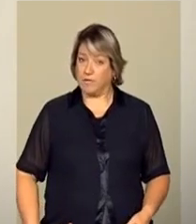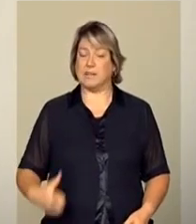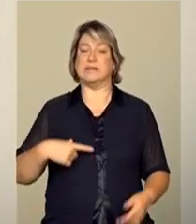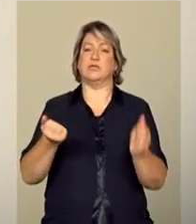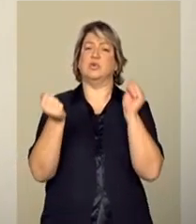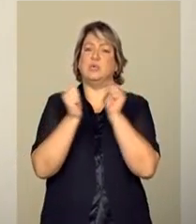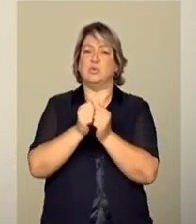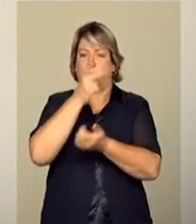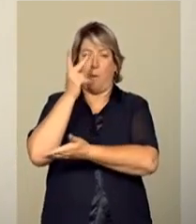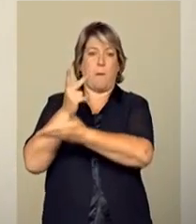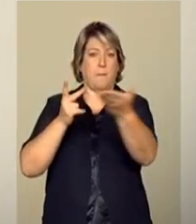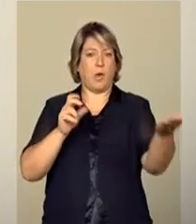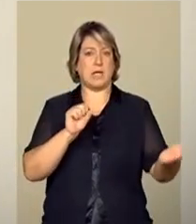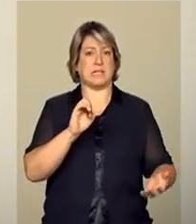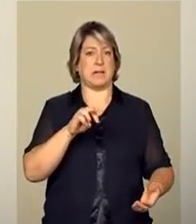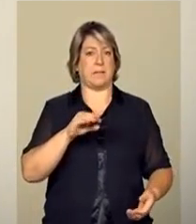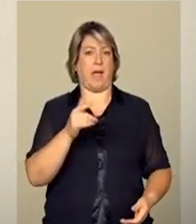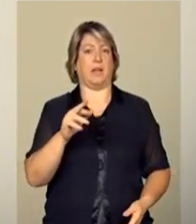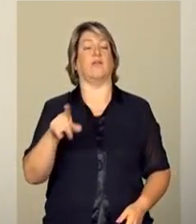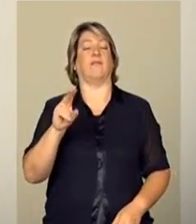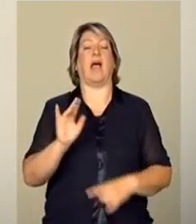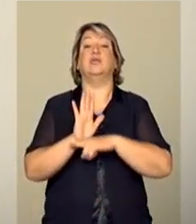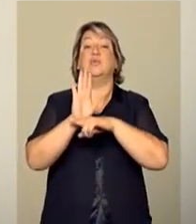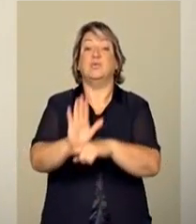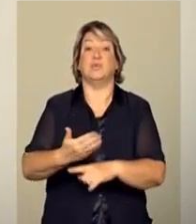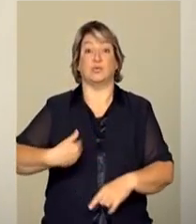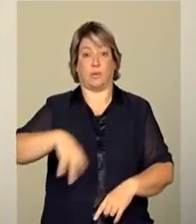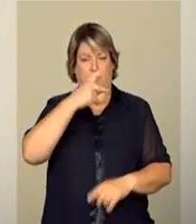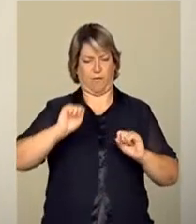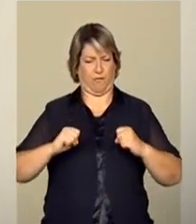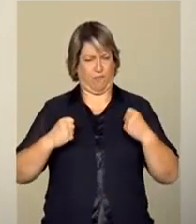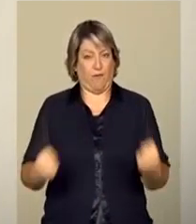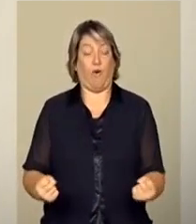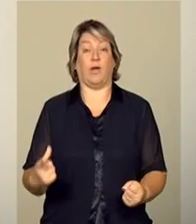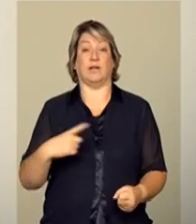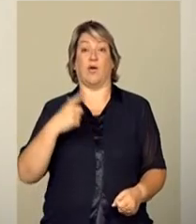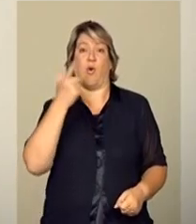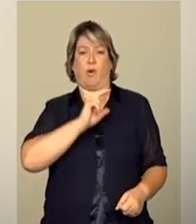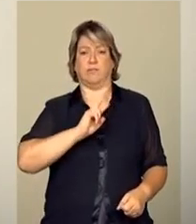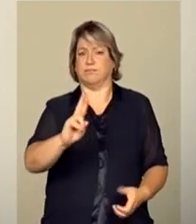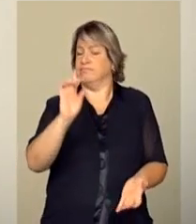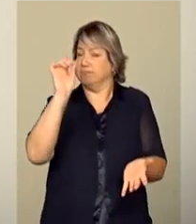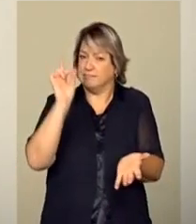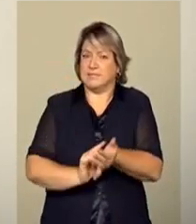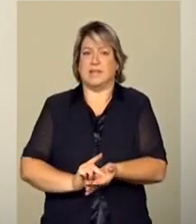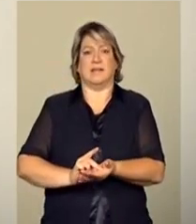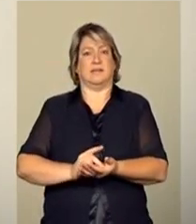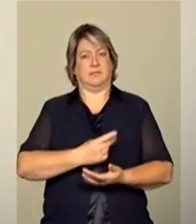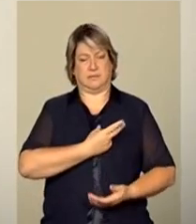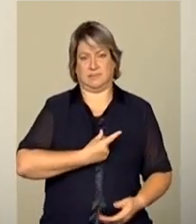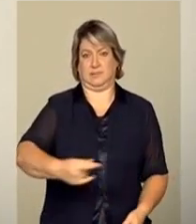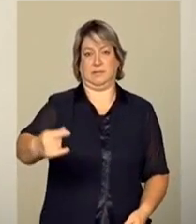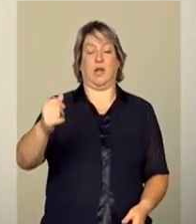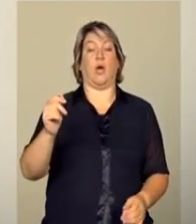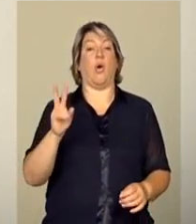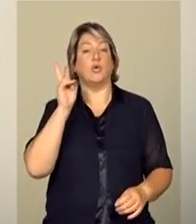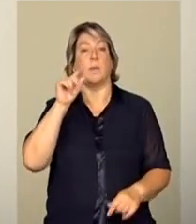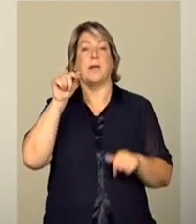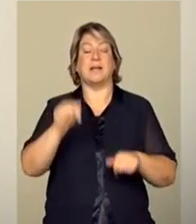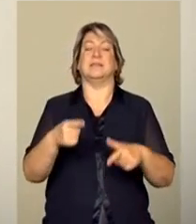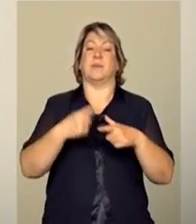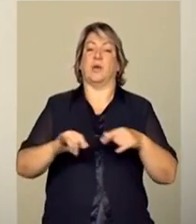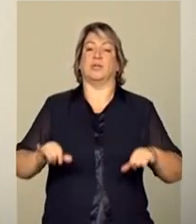com o povo do semiárido e vai ajudar a nossa gente forte a ter uma resposta definitiva para essa questão da convivência com